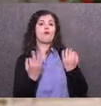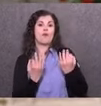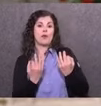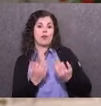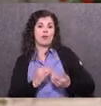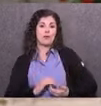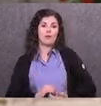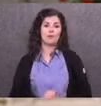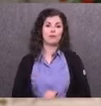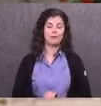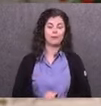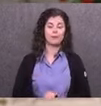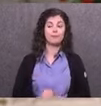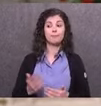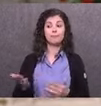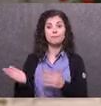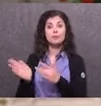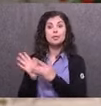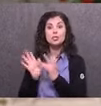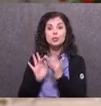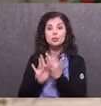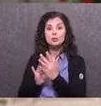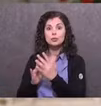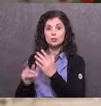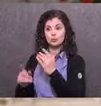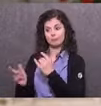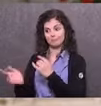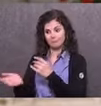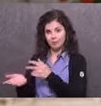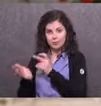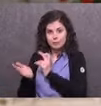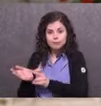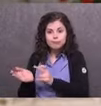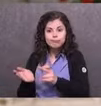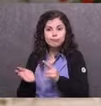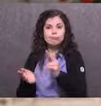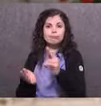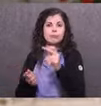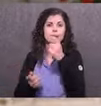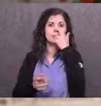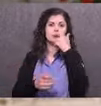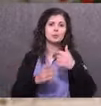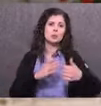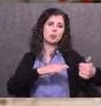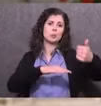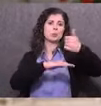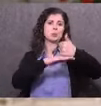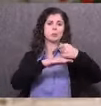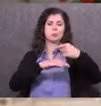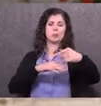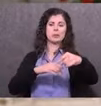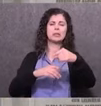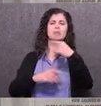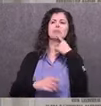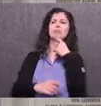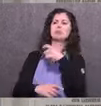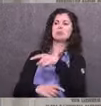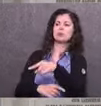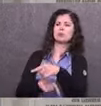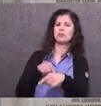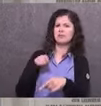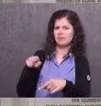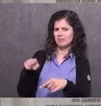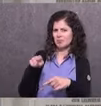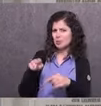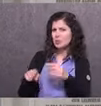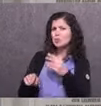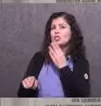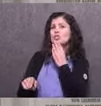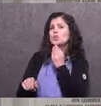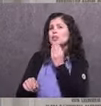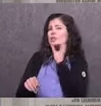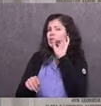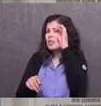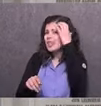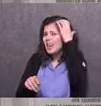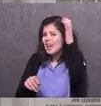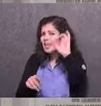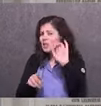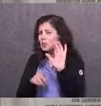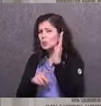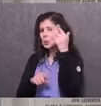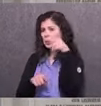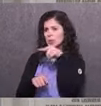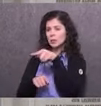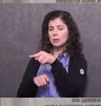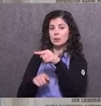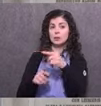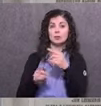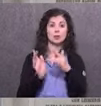Então Jesus foi levado à presença do governador, que lhe perguntou: tu és o rei dos judeus? Jesus